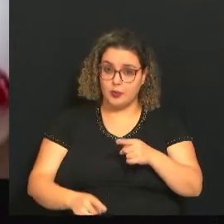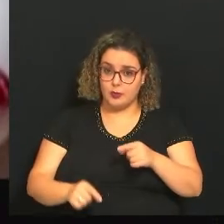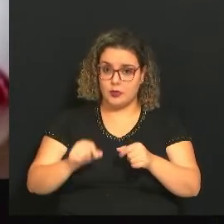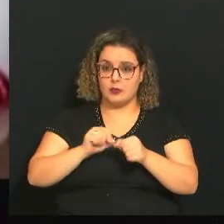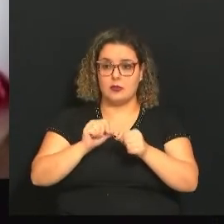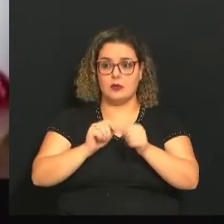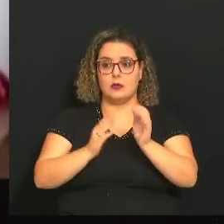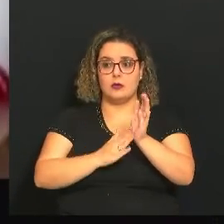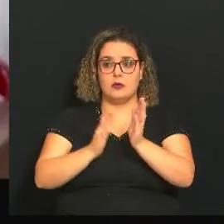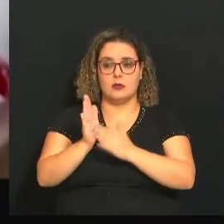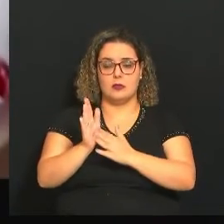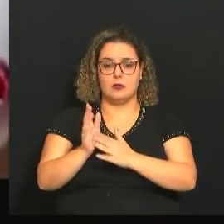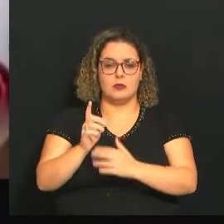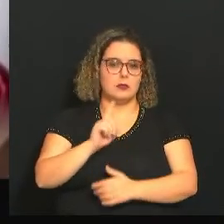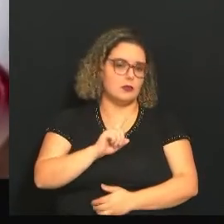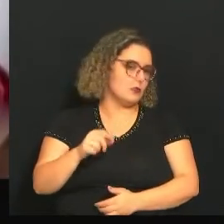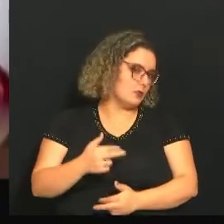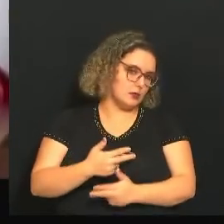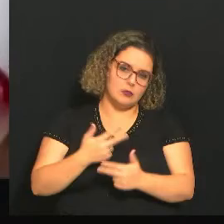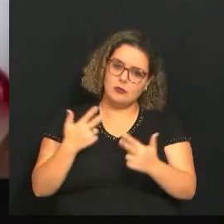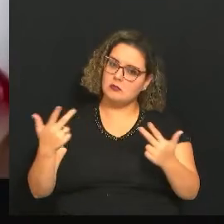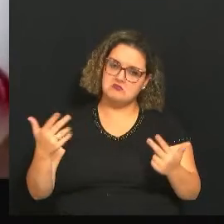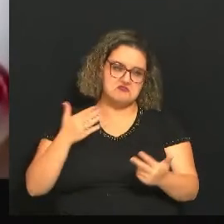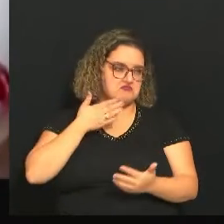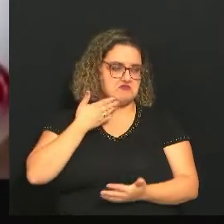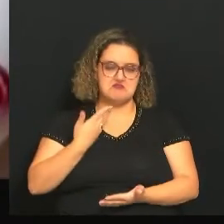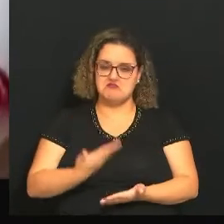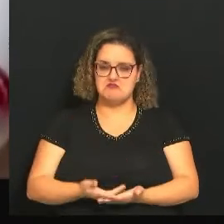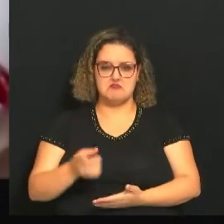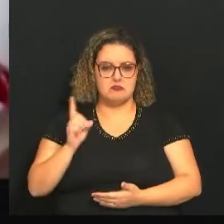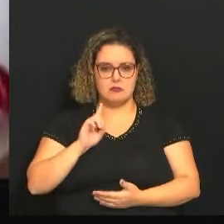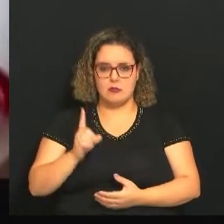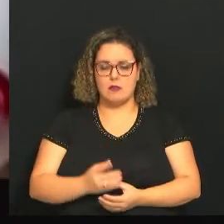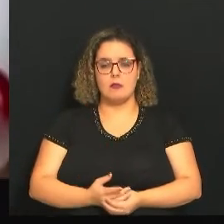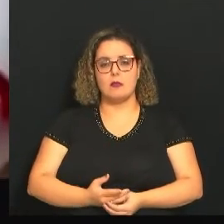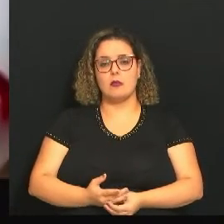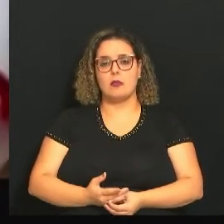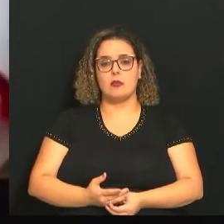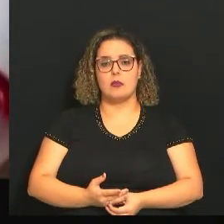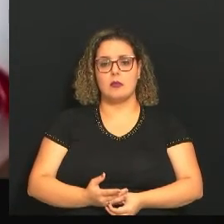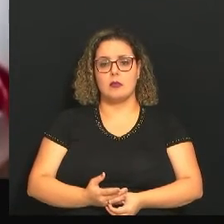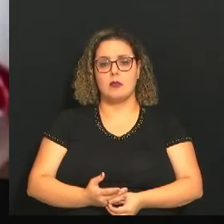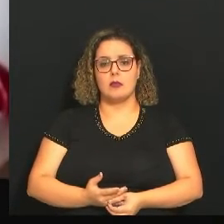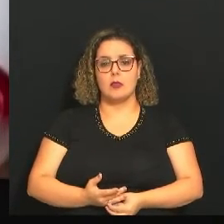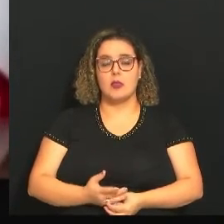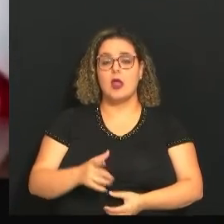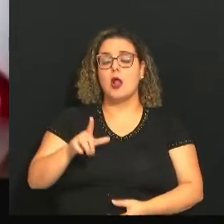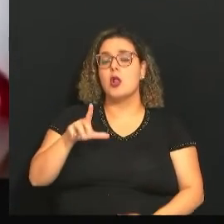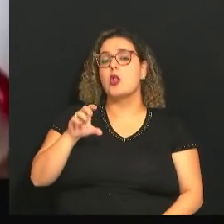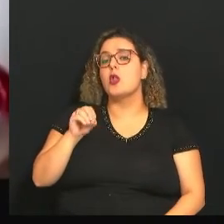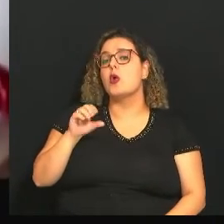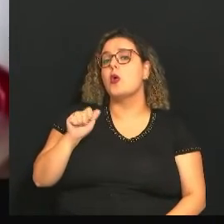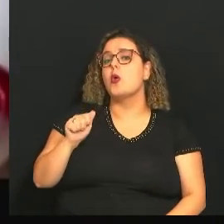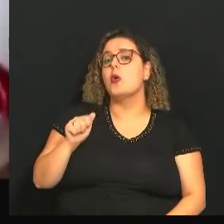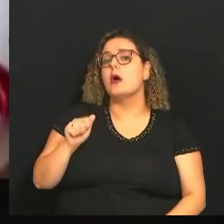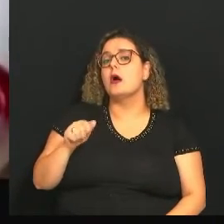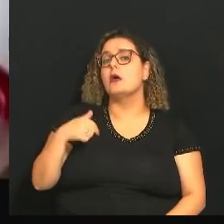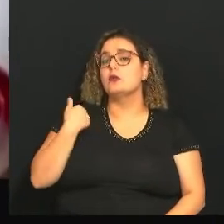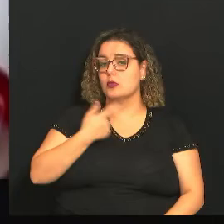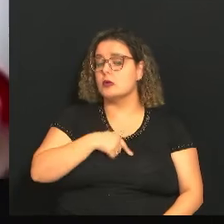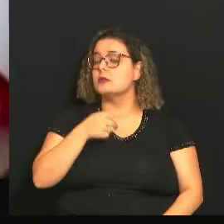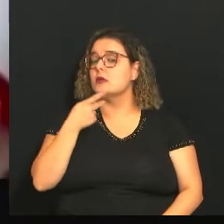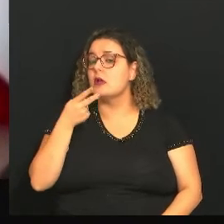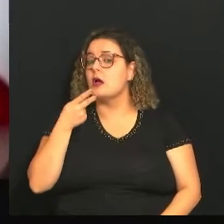não é novidade para mim, nem me assusto com isso. Porque isso estava lá na LOA. A gente falava como